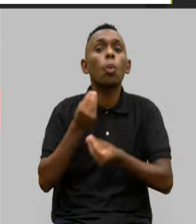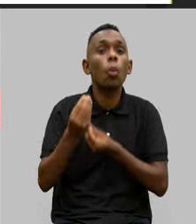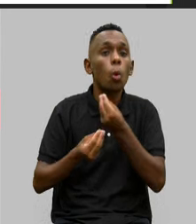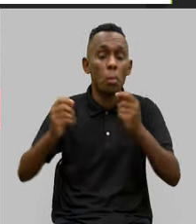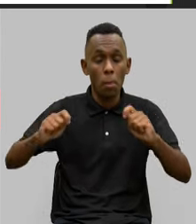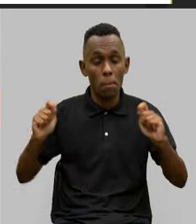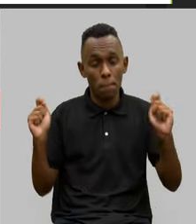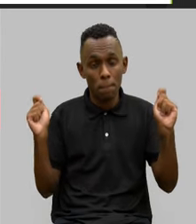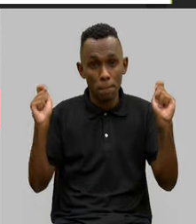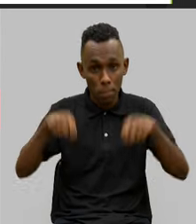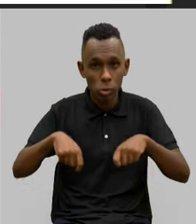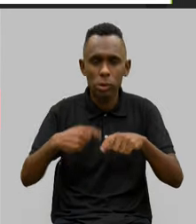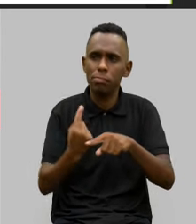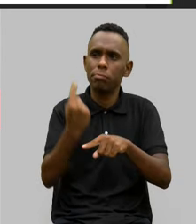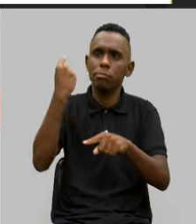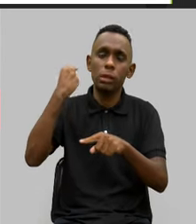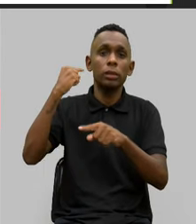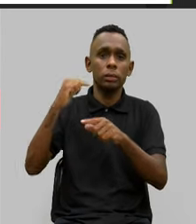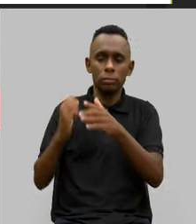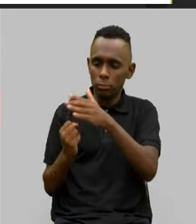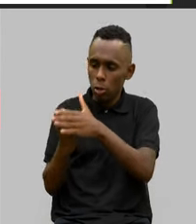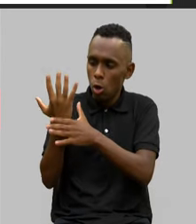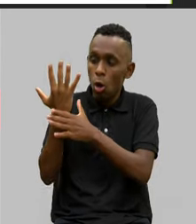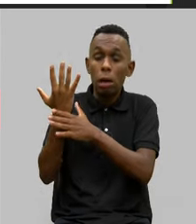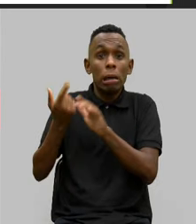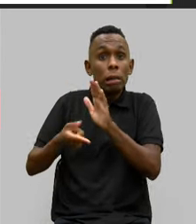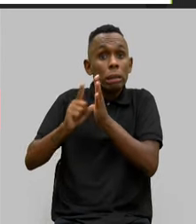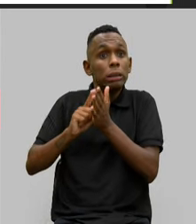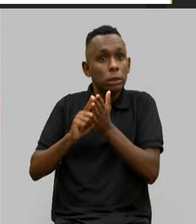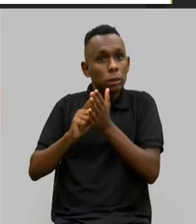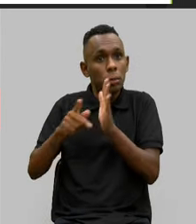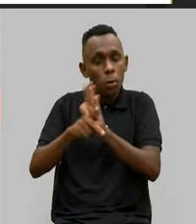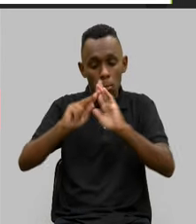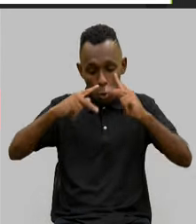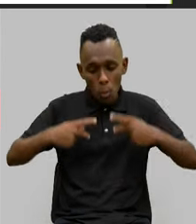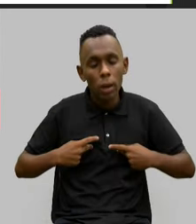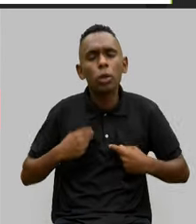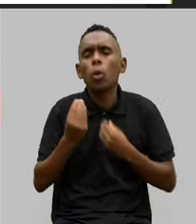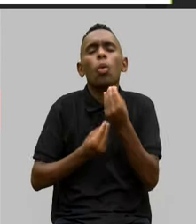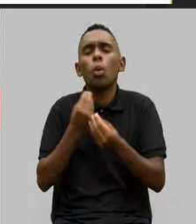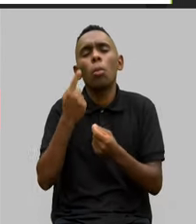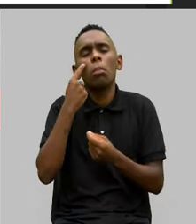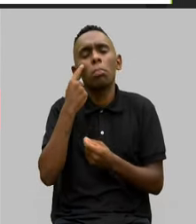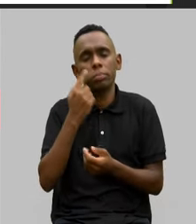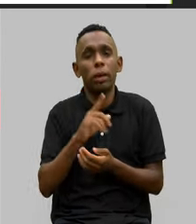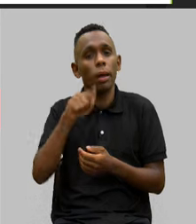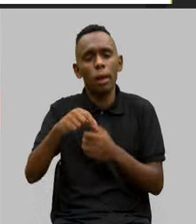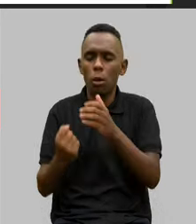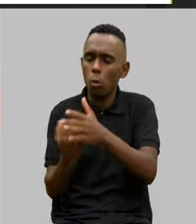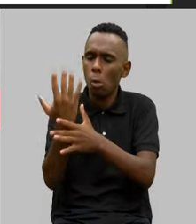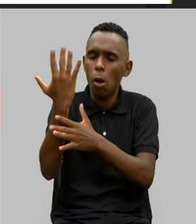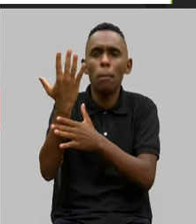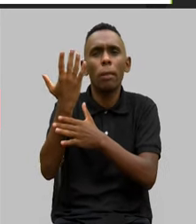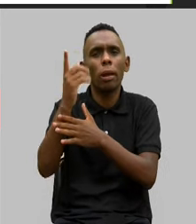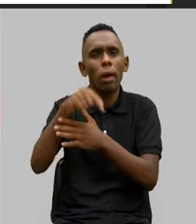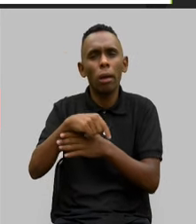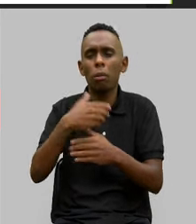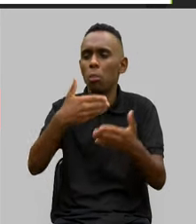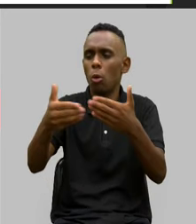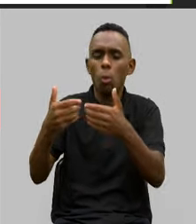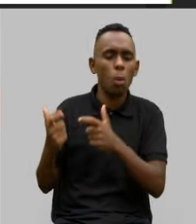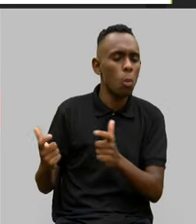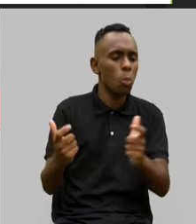Possivelmente era a planta antes do cultivo humano né então vejam que é uma planta nascendo em qualquer